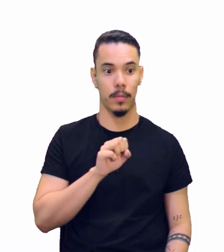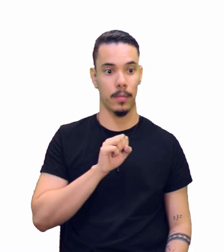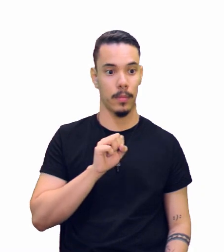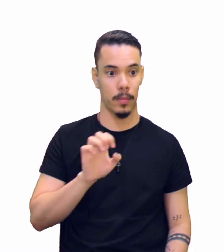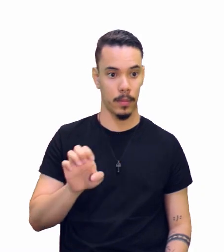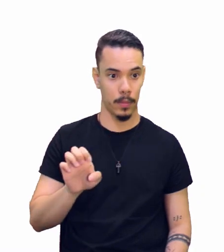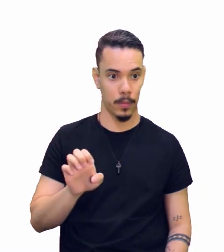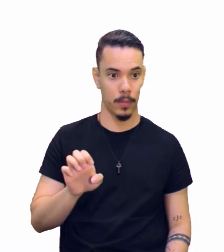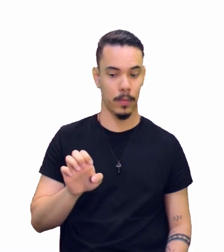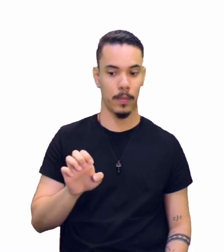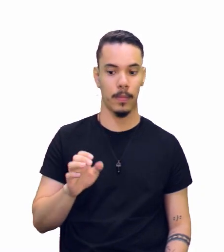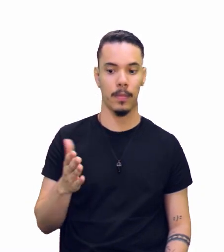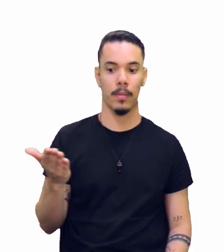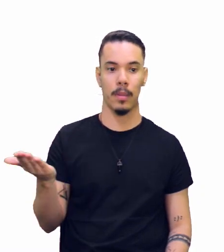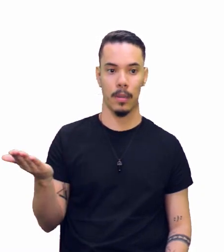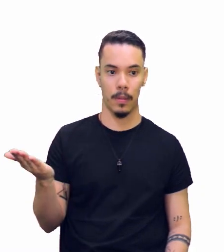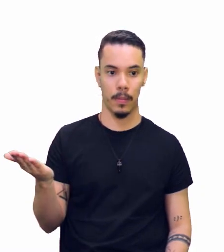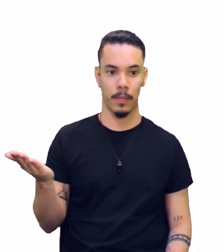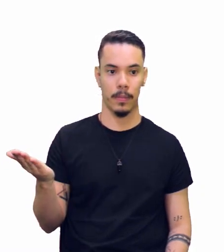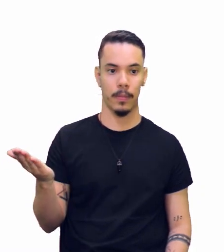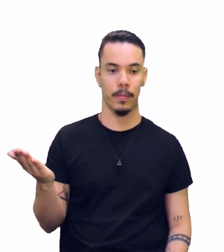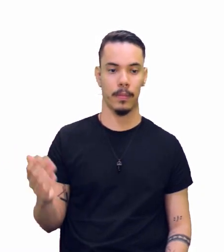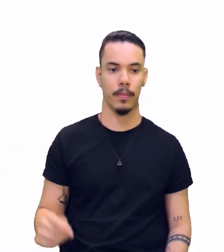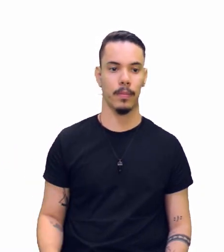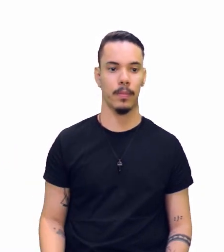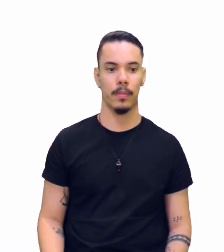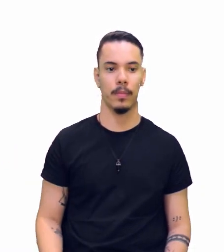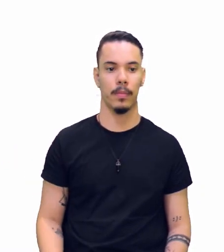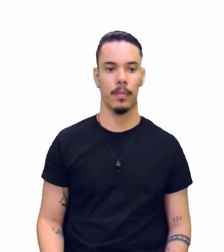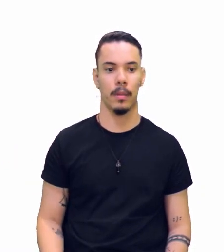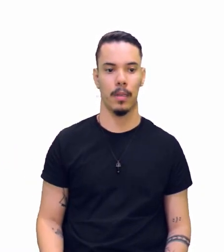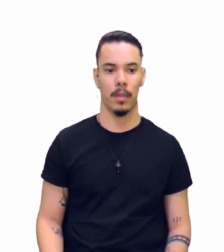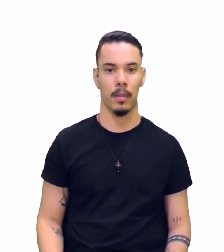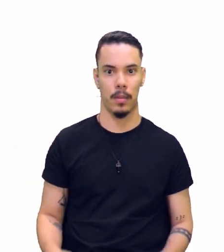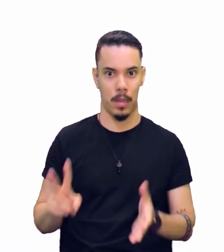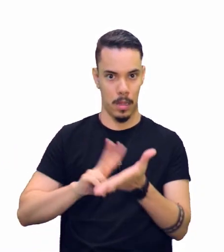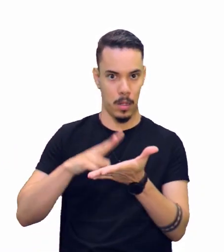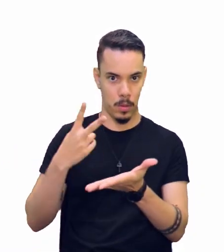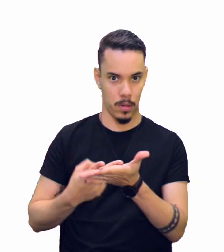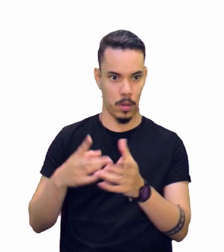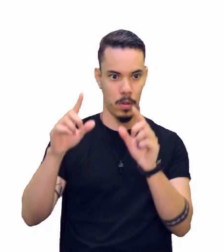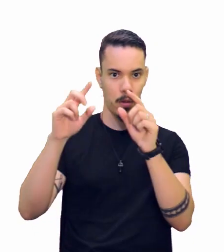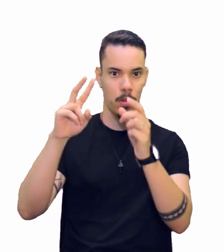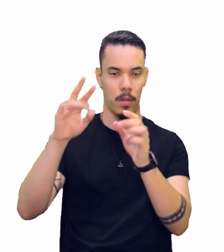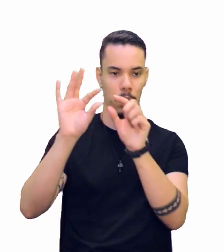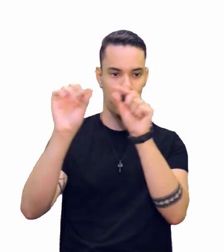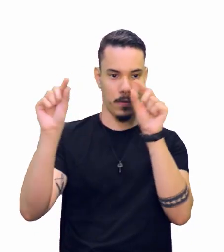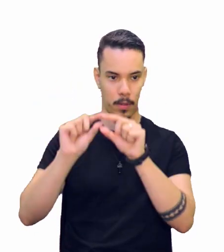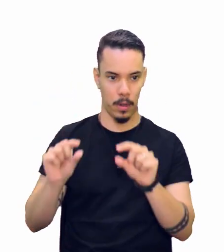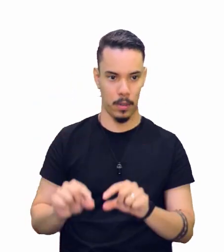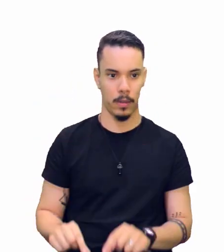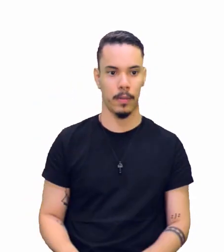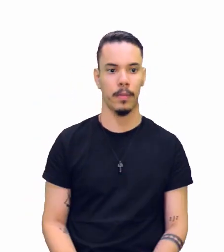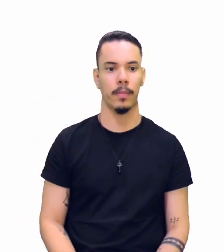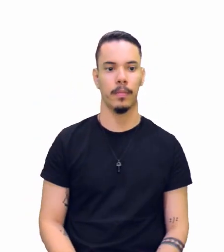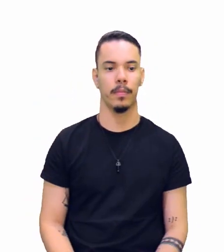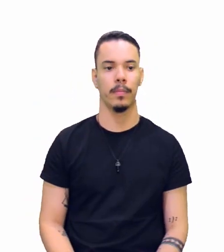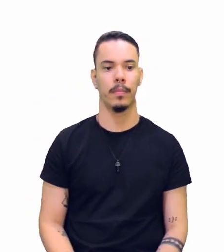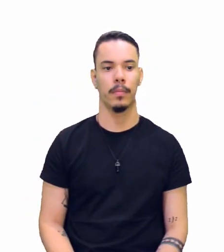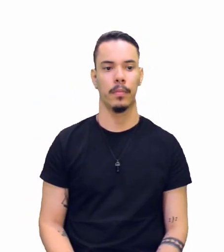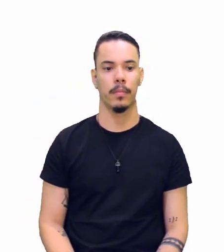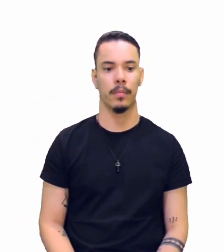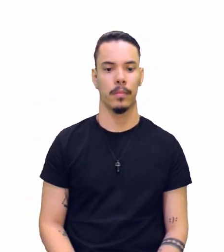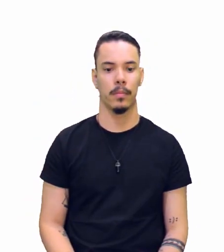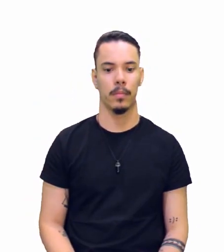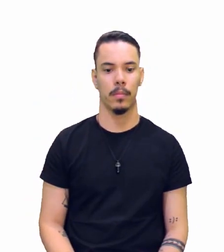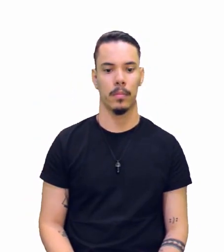Se ela... Temos o ela aqui, ou seja, o sujeito da minha condição é ela, que é essa moça